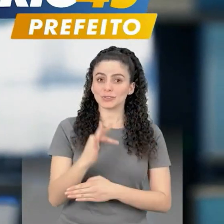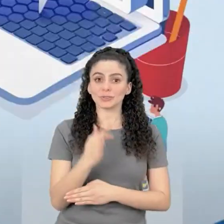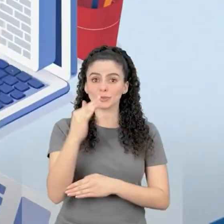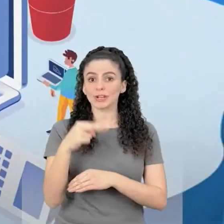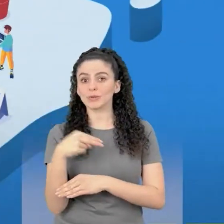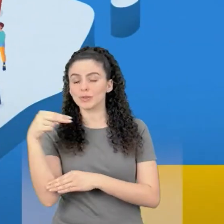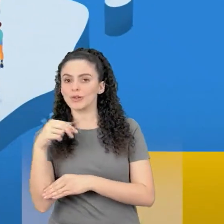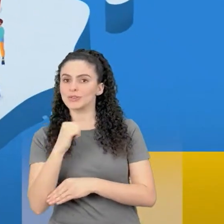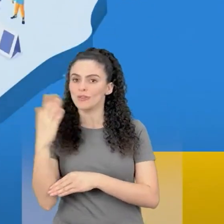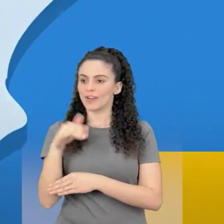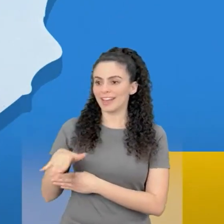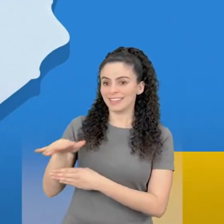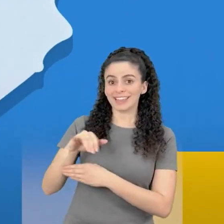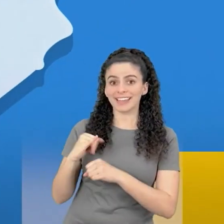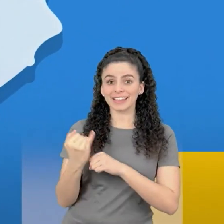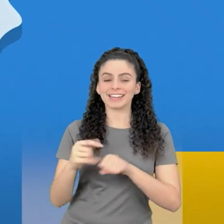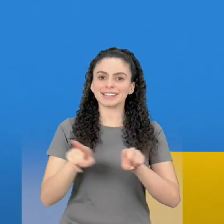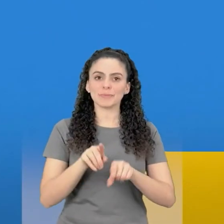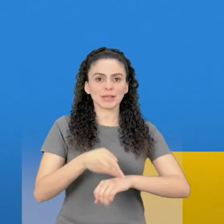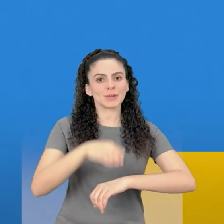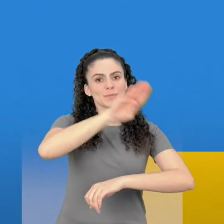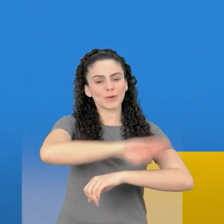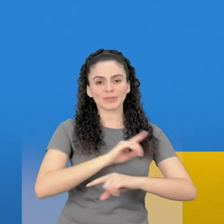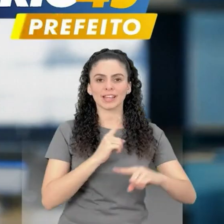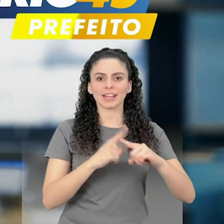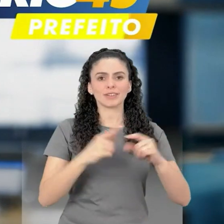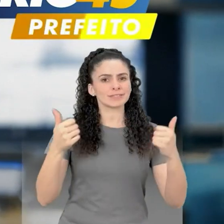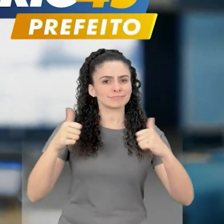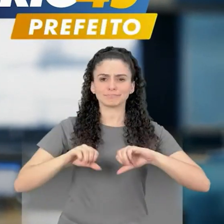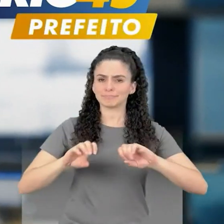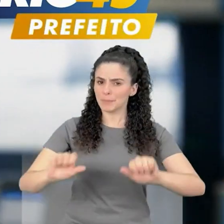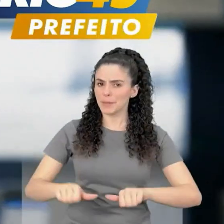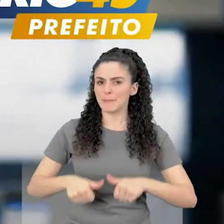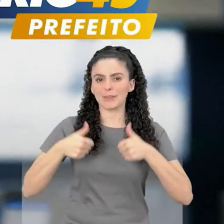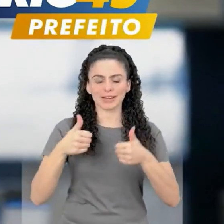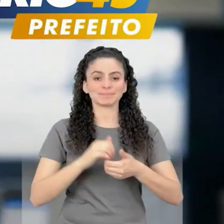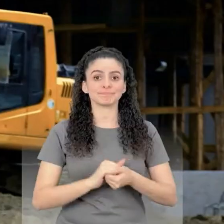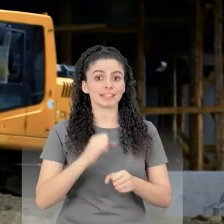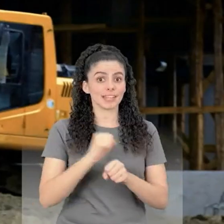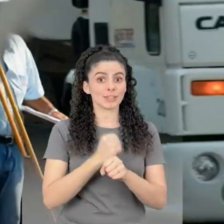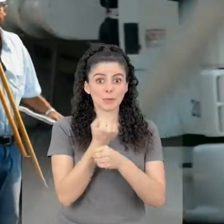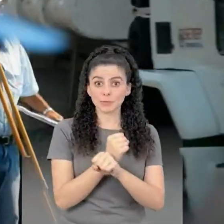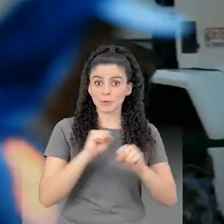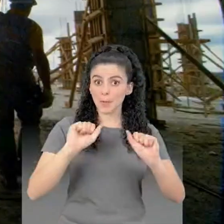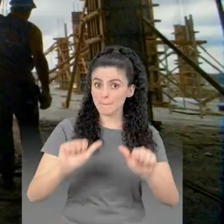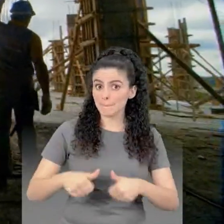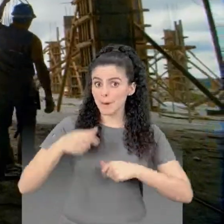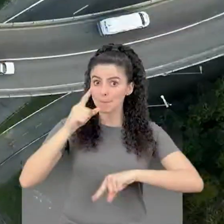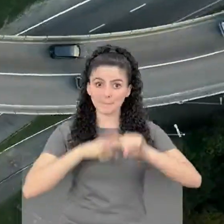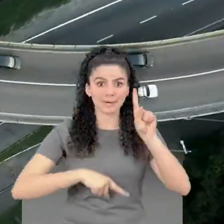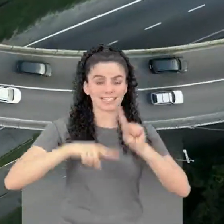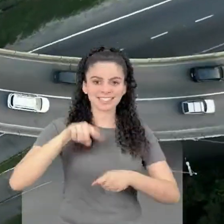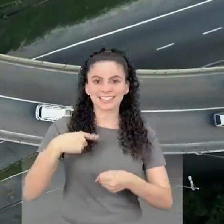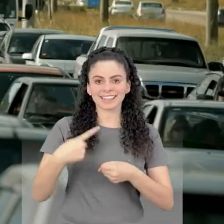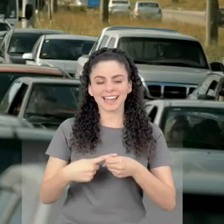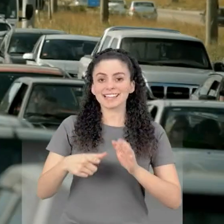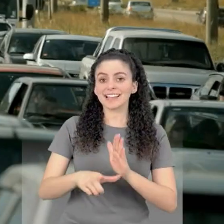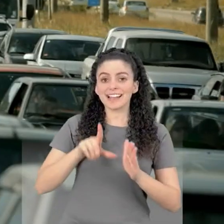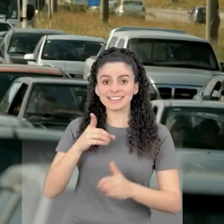do futuro. No norte, no continente e no maciço do Morro da Cruz. Chega de andar para trás na educação. E essas obras grandes que fazem a cidade